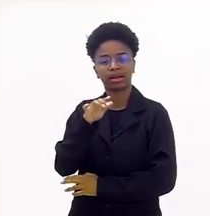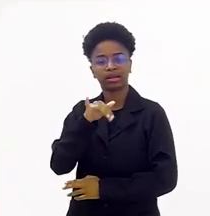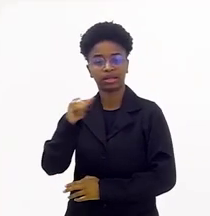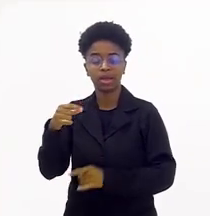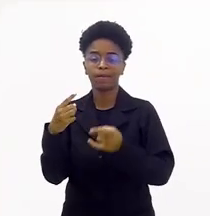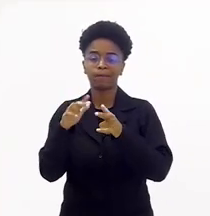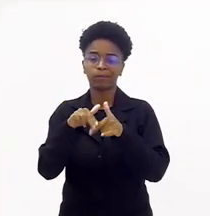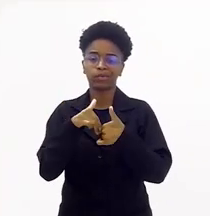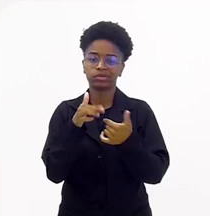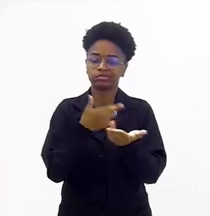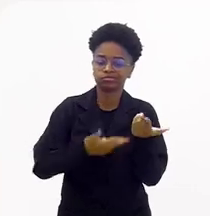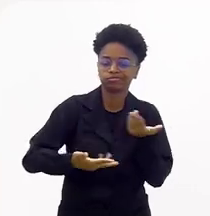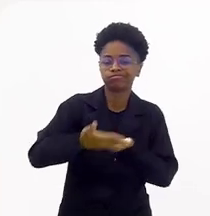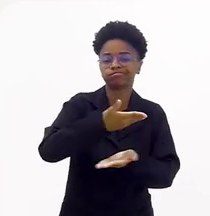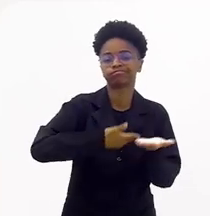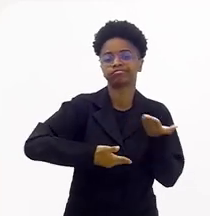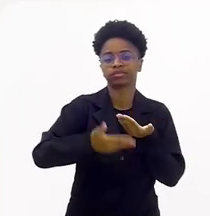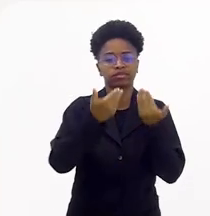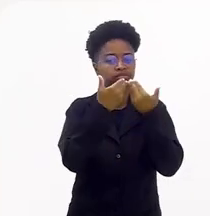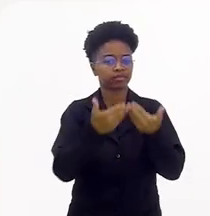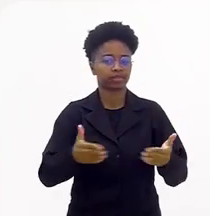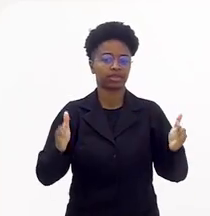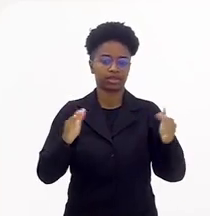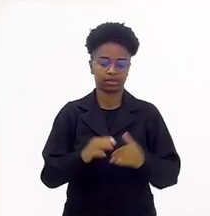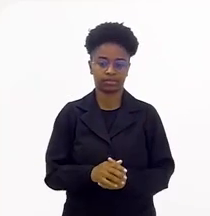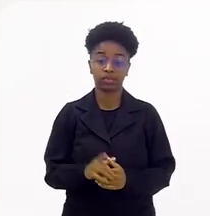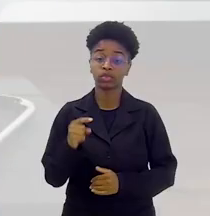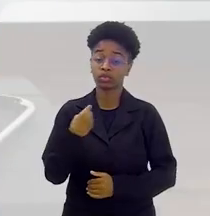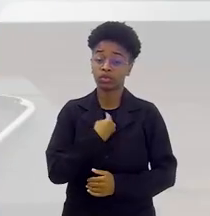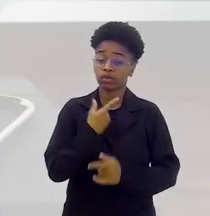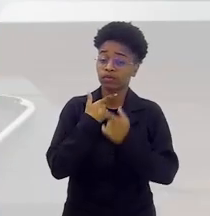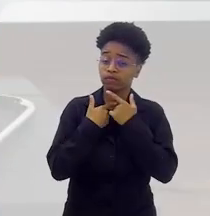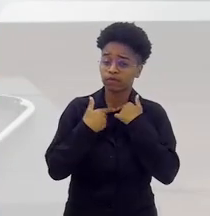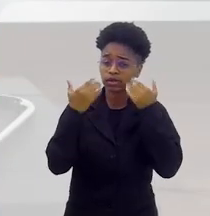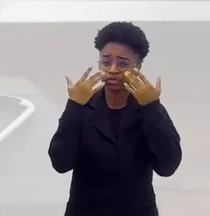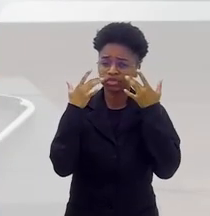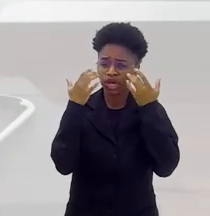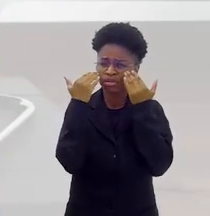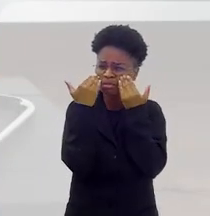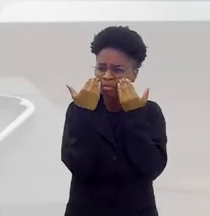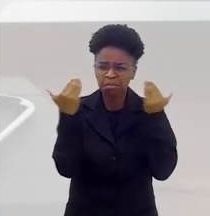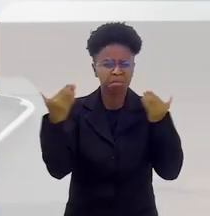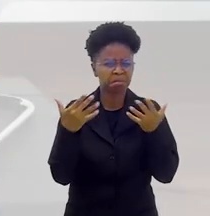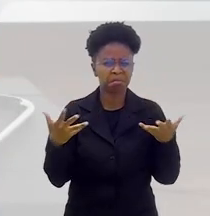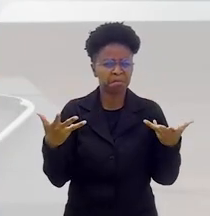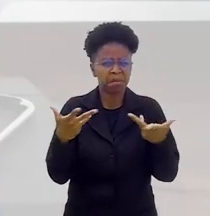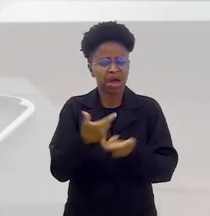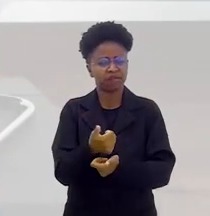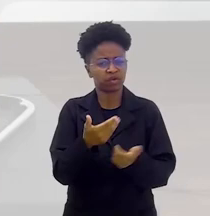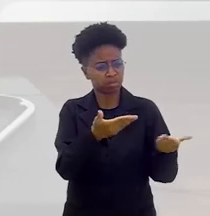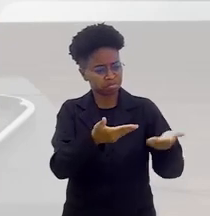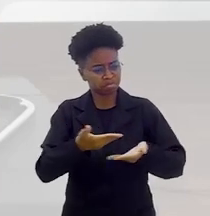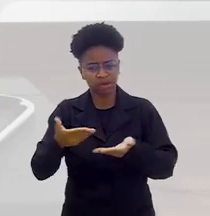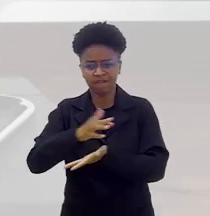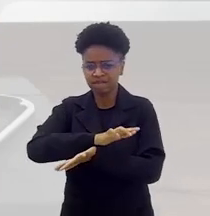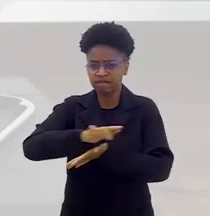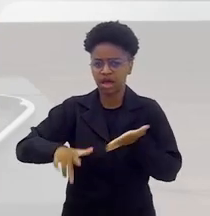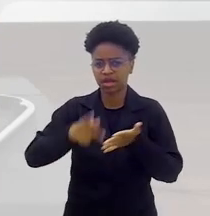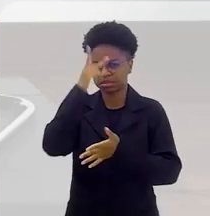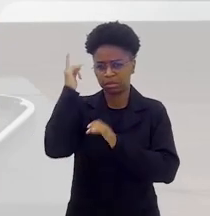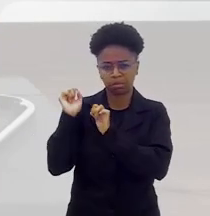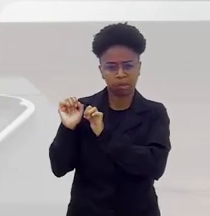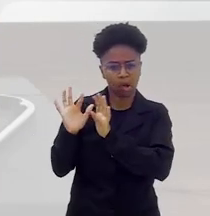esse diálogo amplo que ele abriu. Não, nós queremos fazer um grande espetáculo, tipo assim, muitos convidados mesmo, porque nós